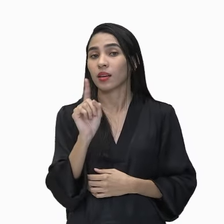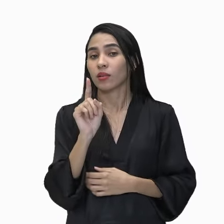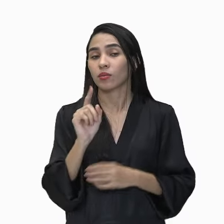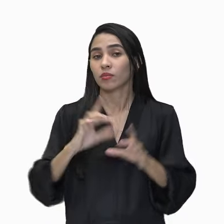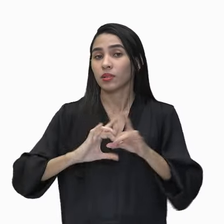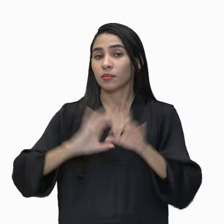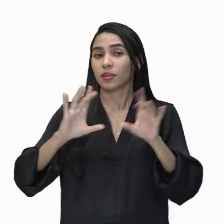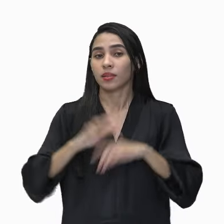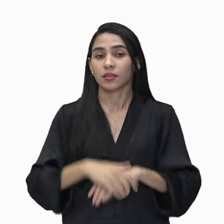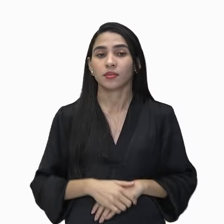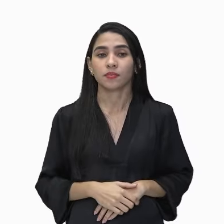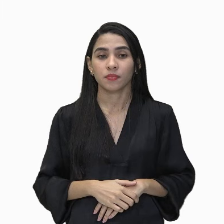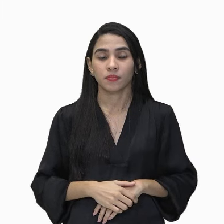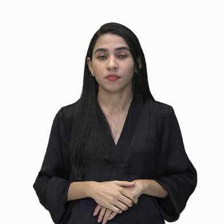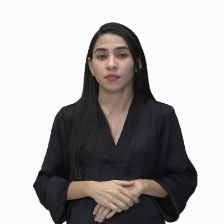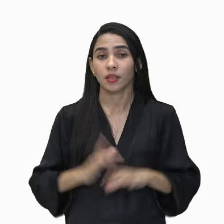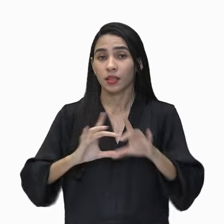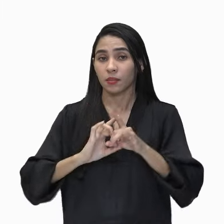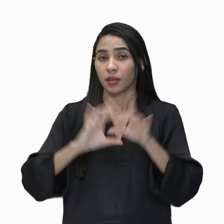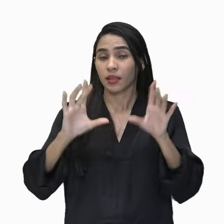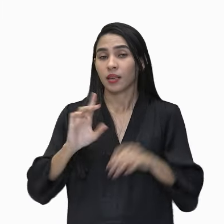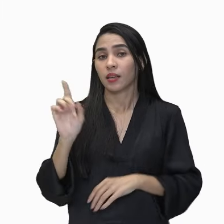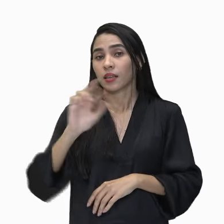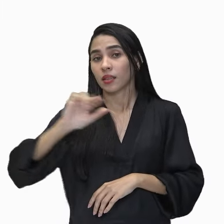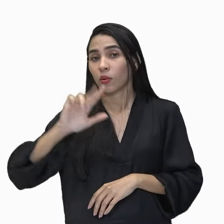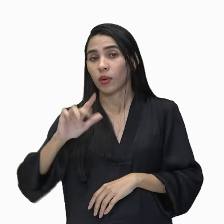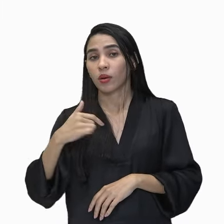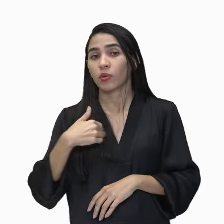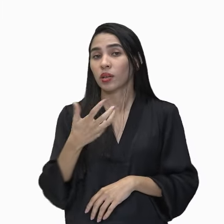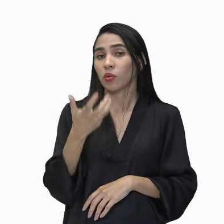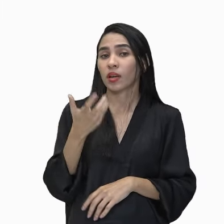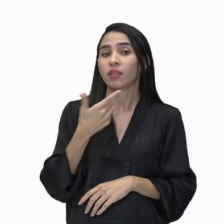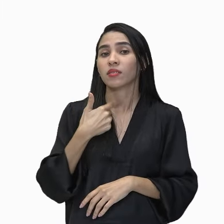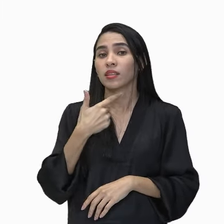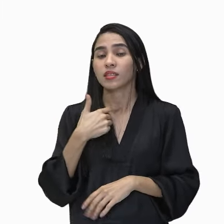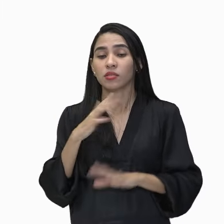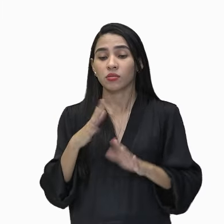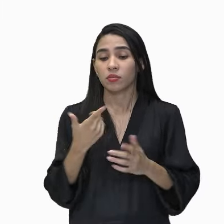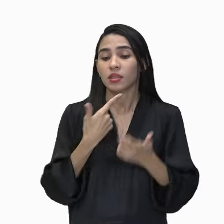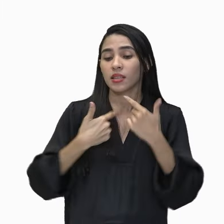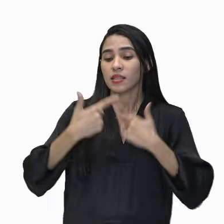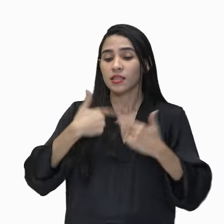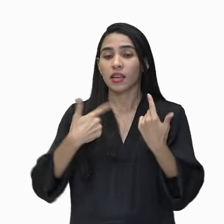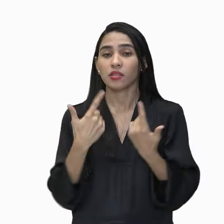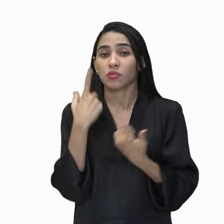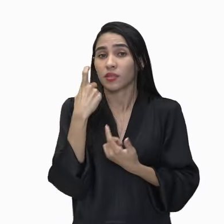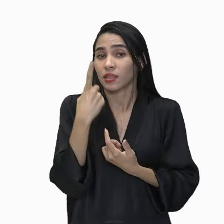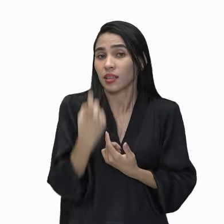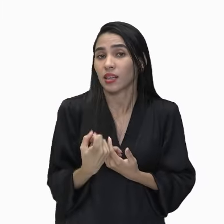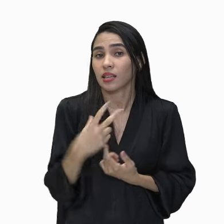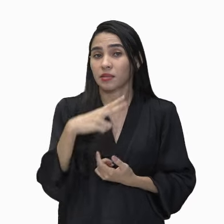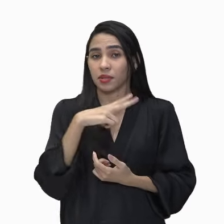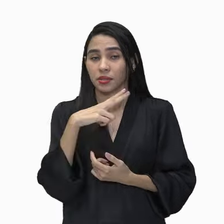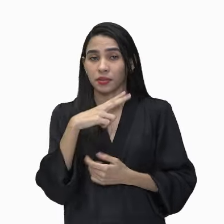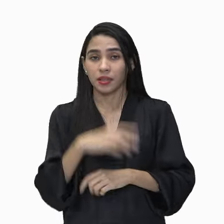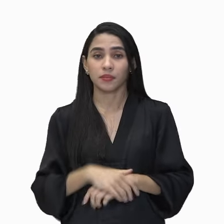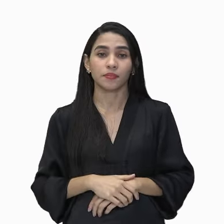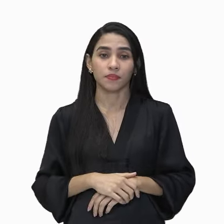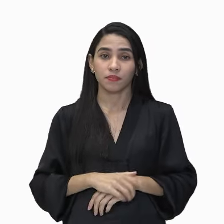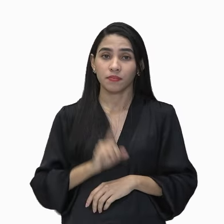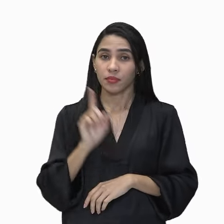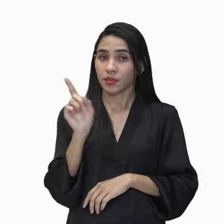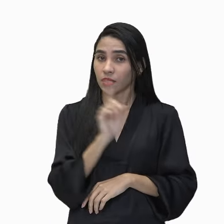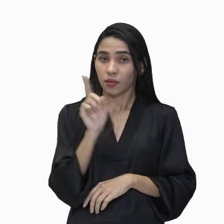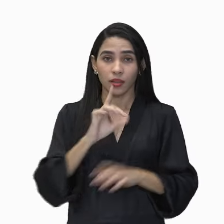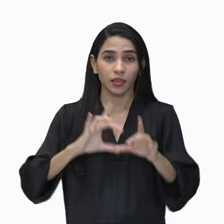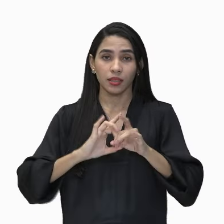só, não é a liberdade fazer o que bem quero. Os meus impulsos, os meus desejos imediatos, isso daí não é